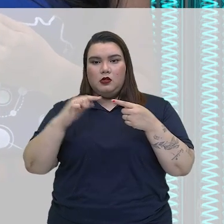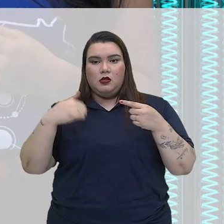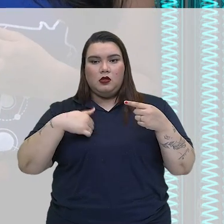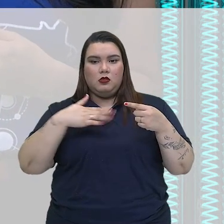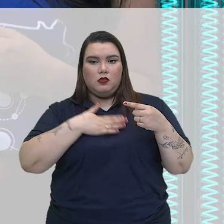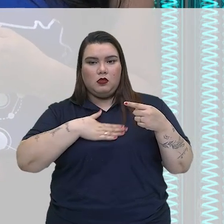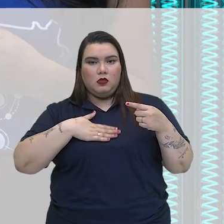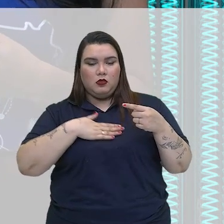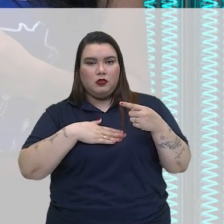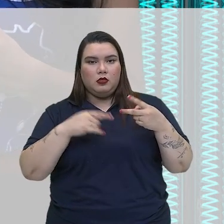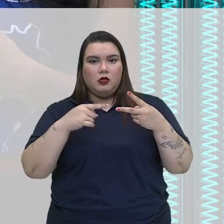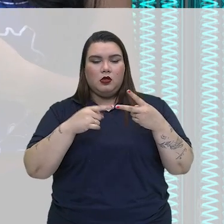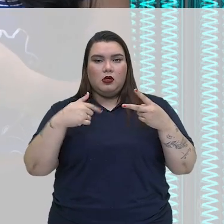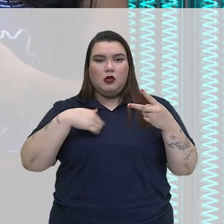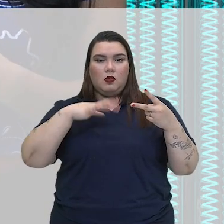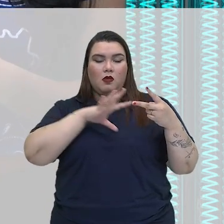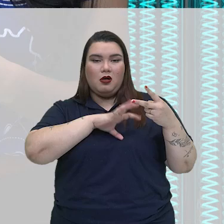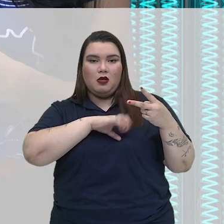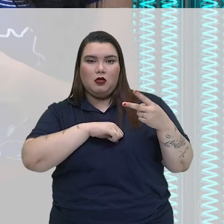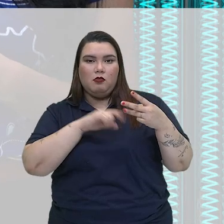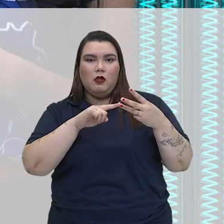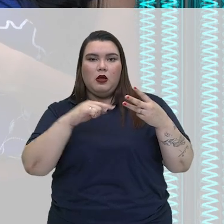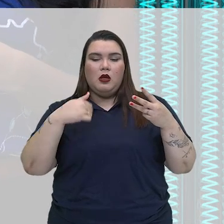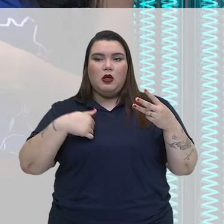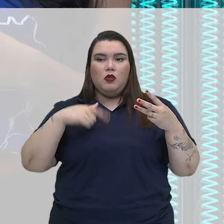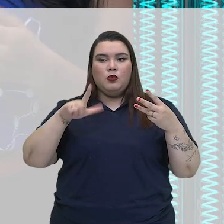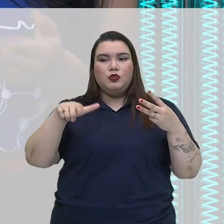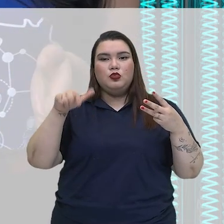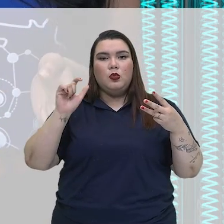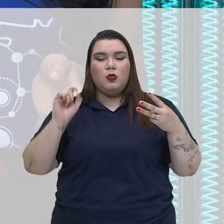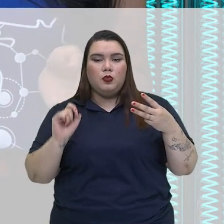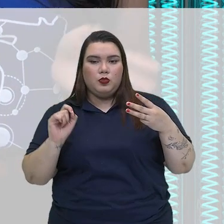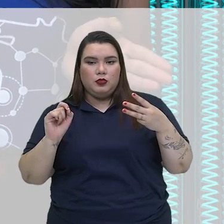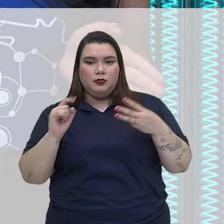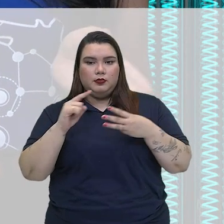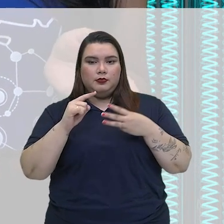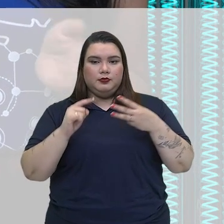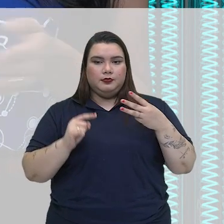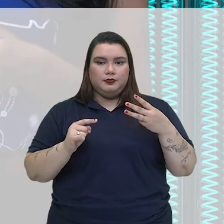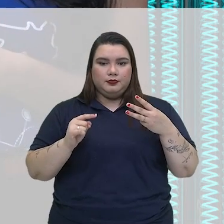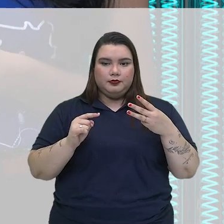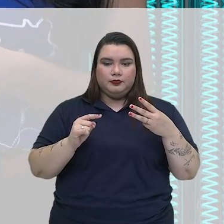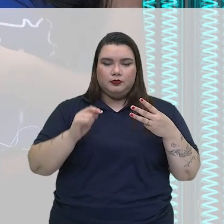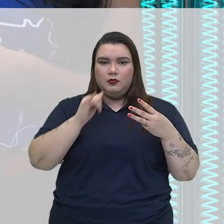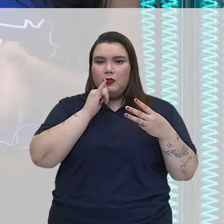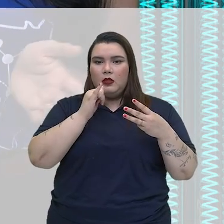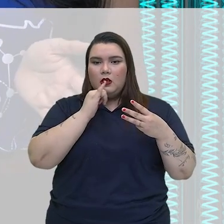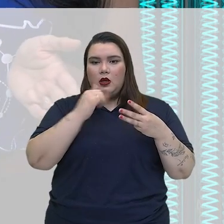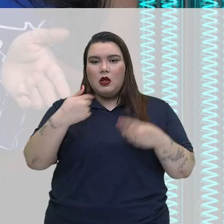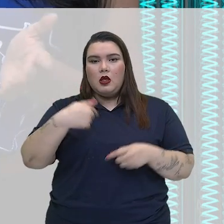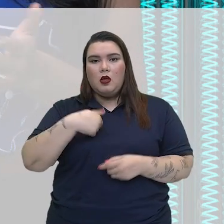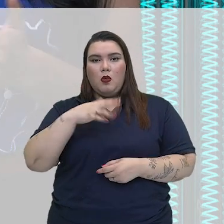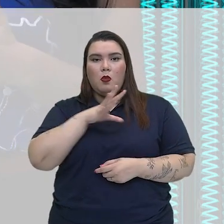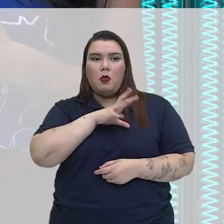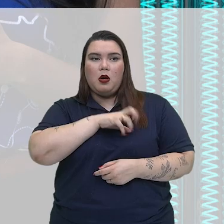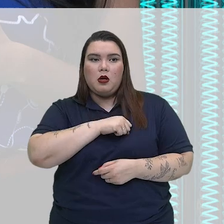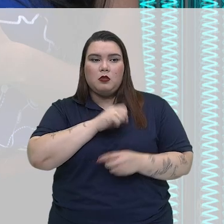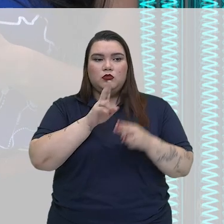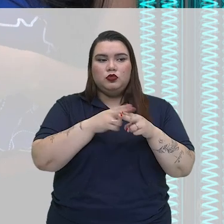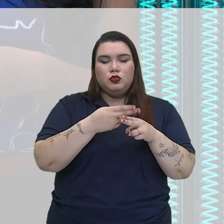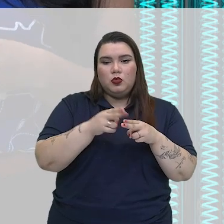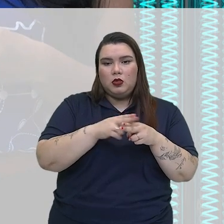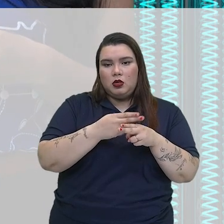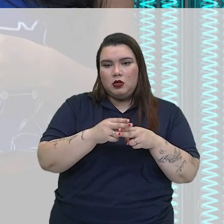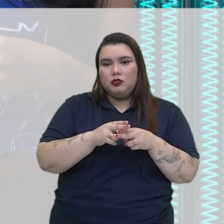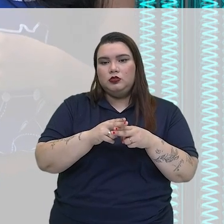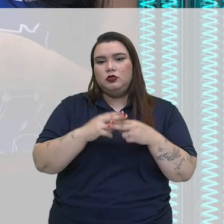I love, eu amo, e I prefer, ok? Como é que fica assim? Eu amo chocolate, I love